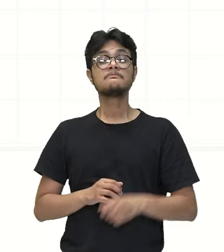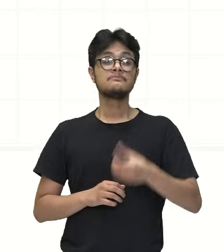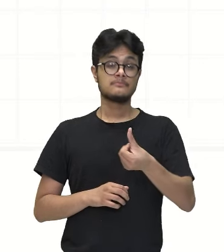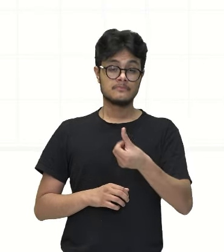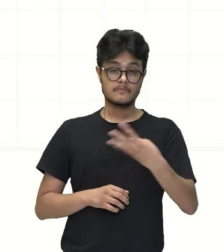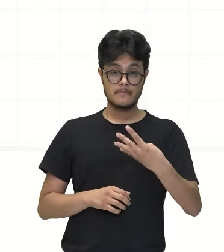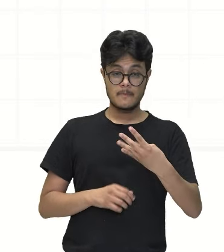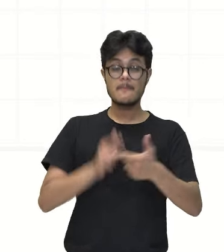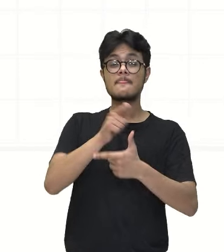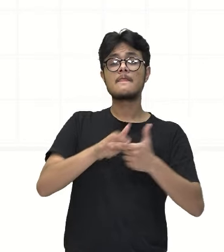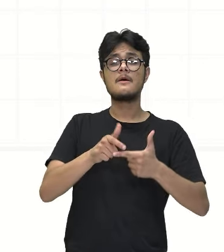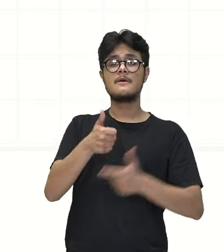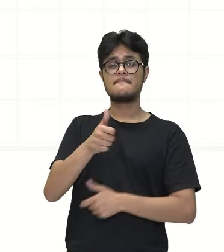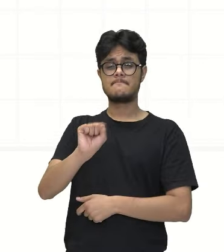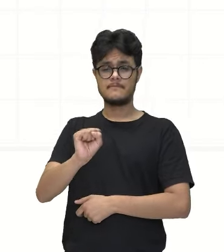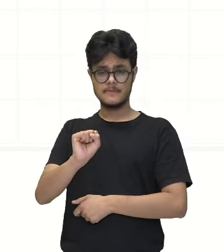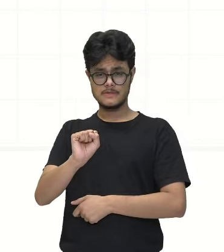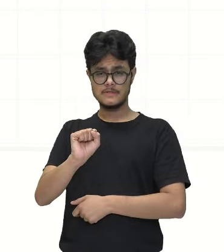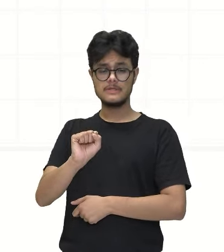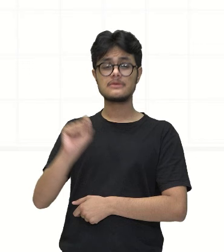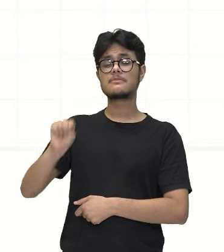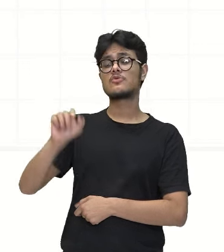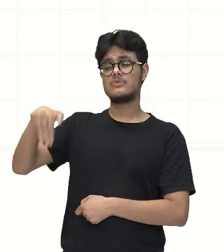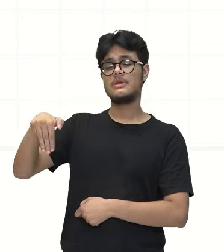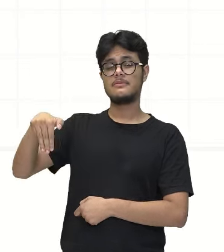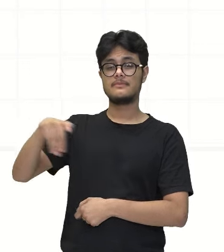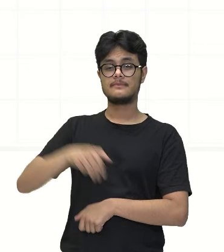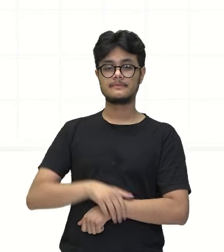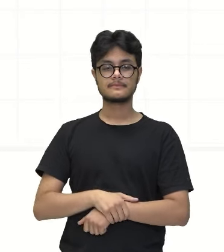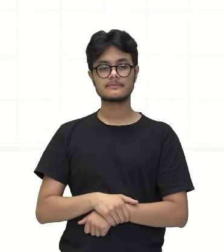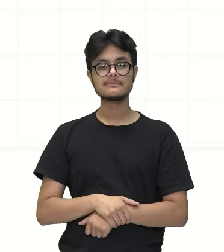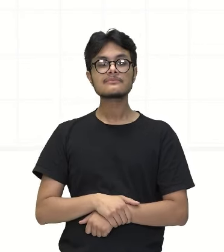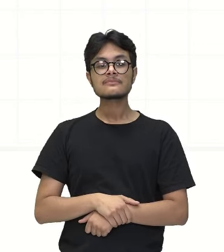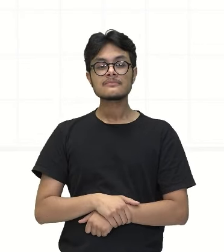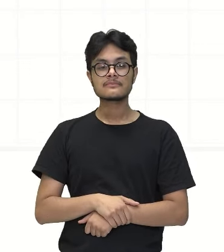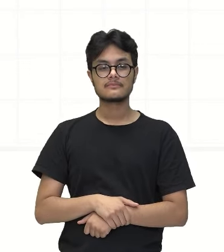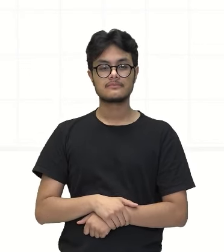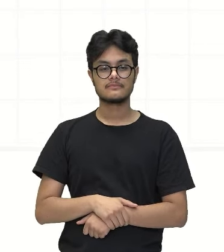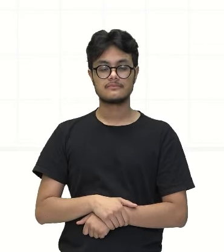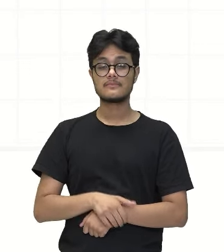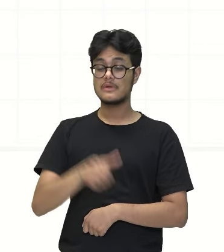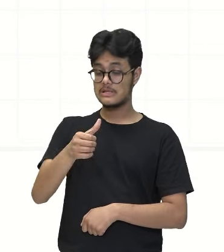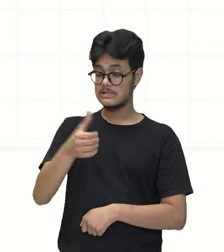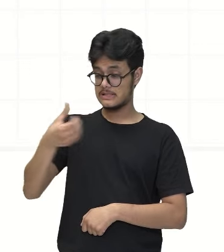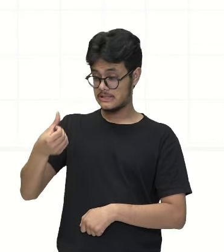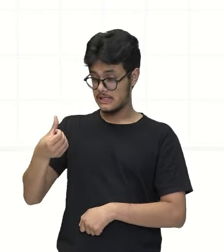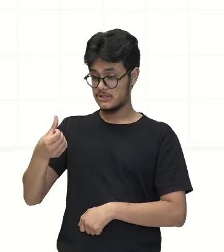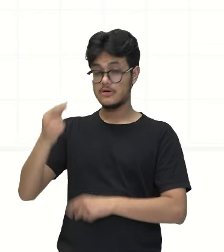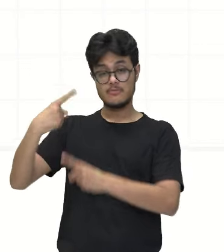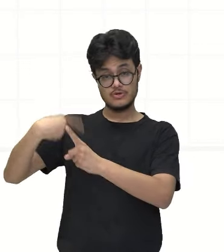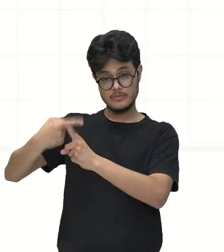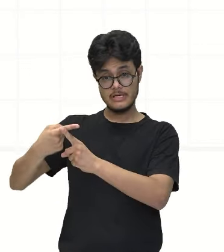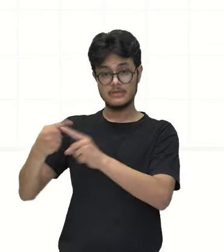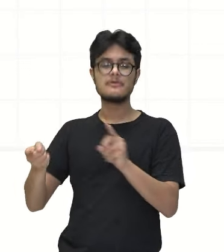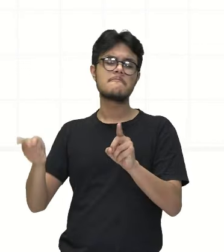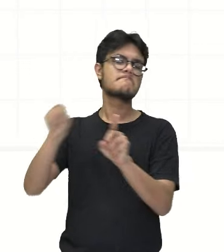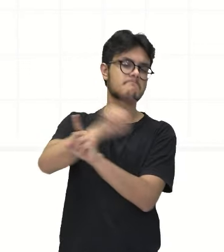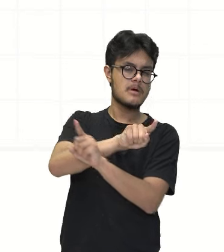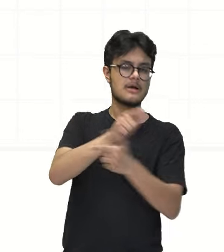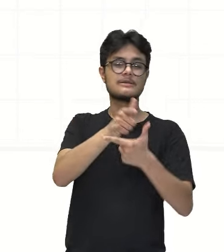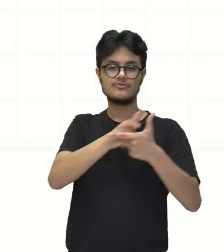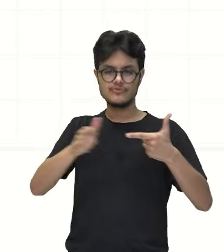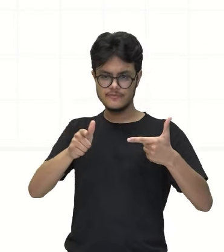por 16 vai ser igual ao valor de M. Né? Esse 16 que está multiplicando M aqui, né? Ele